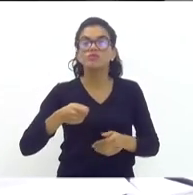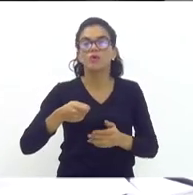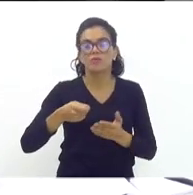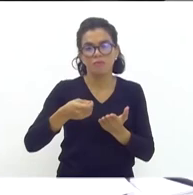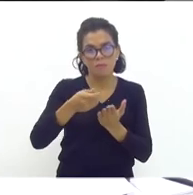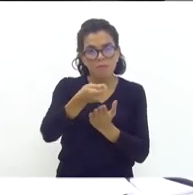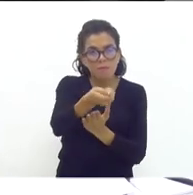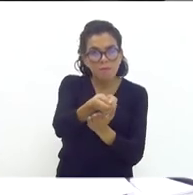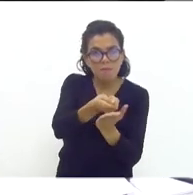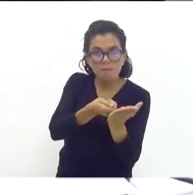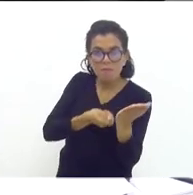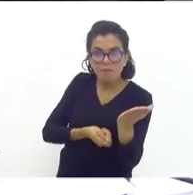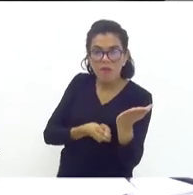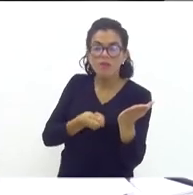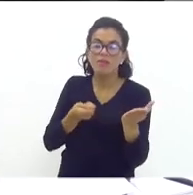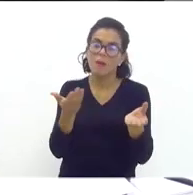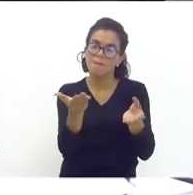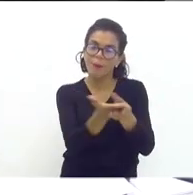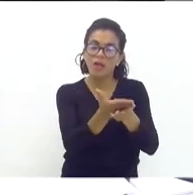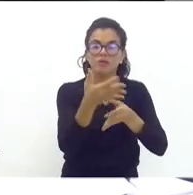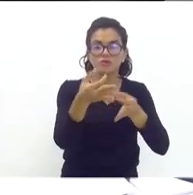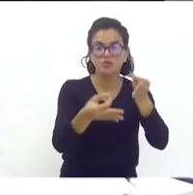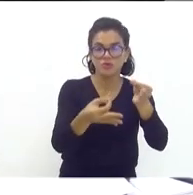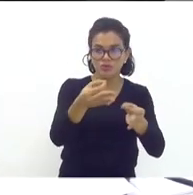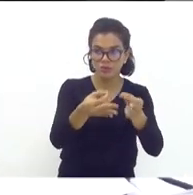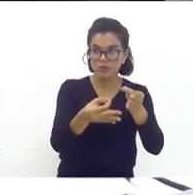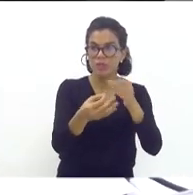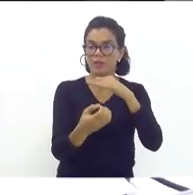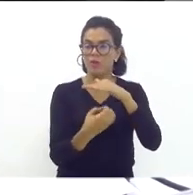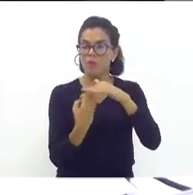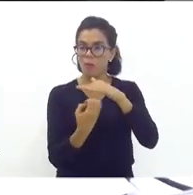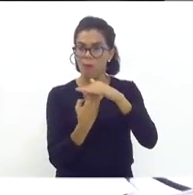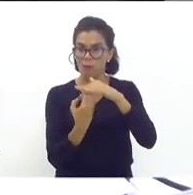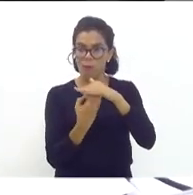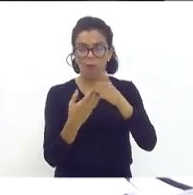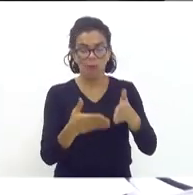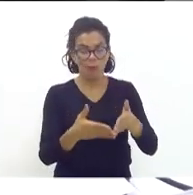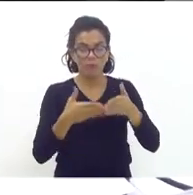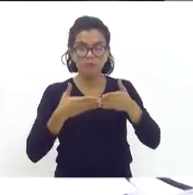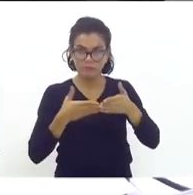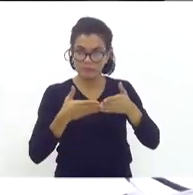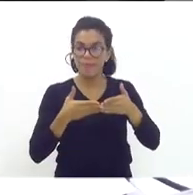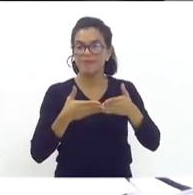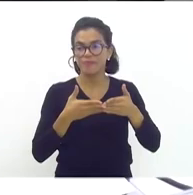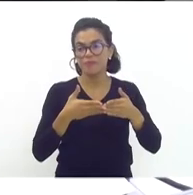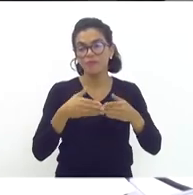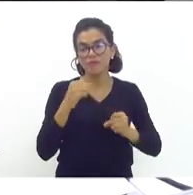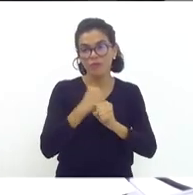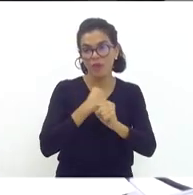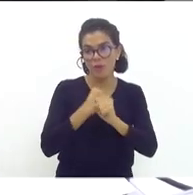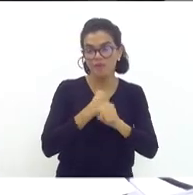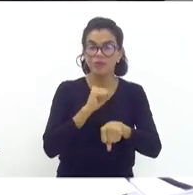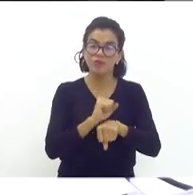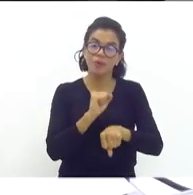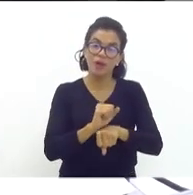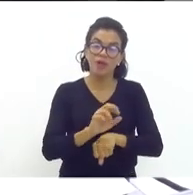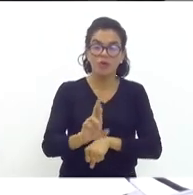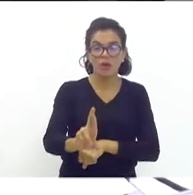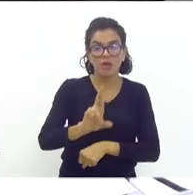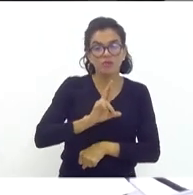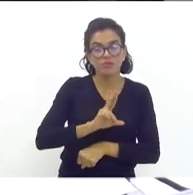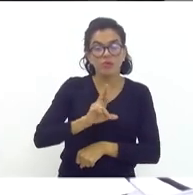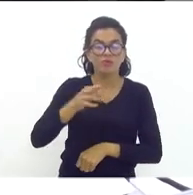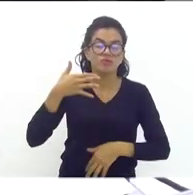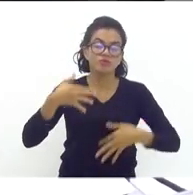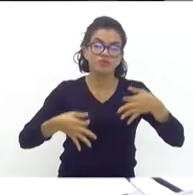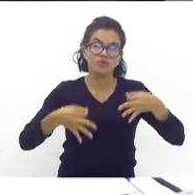essa questão Então hoje está na justiça e a agência como de braço suspende o processo aguardando decisão do juiz então só para informar